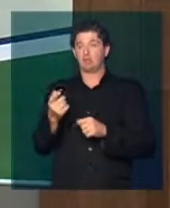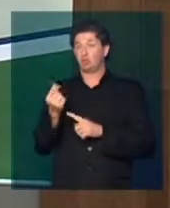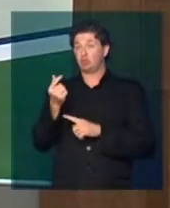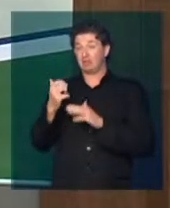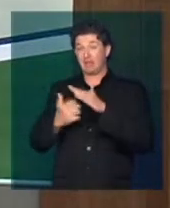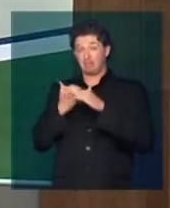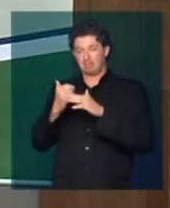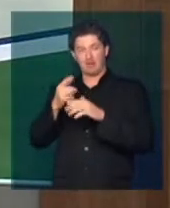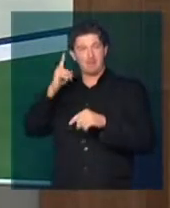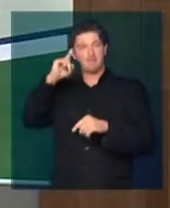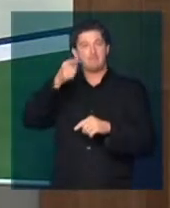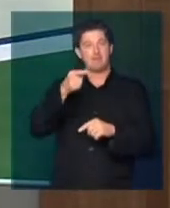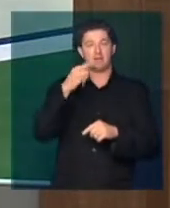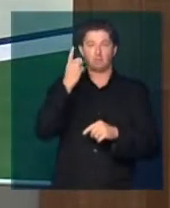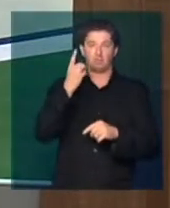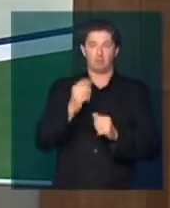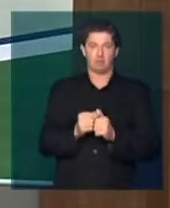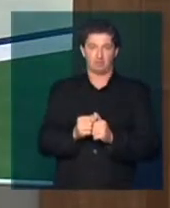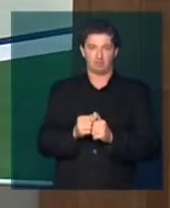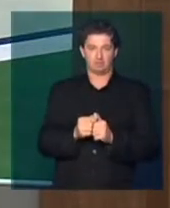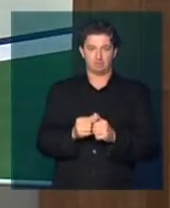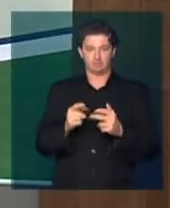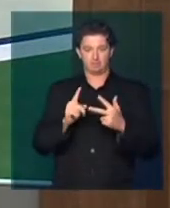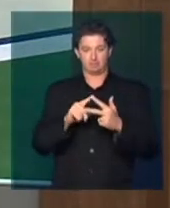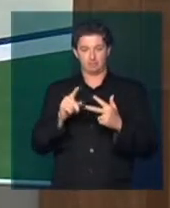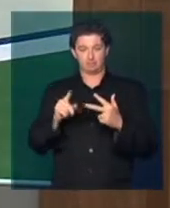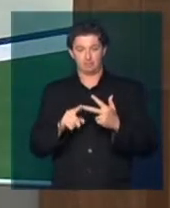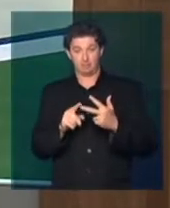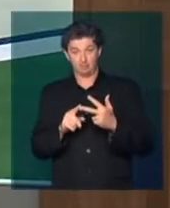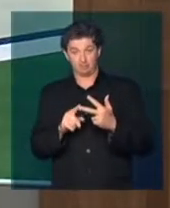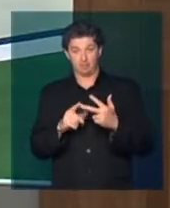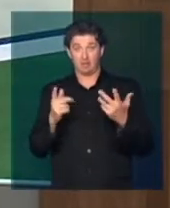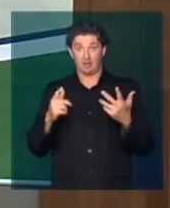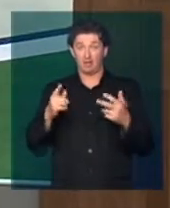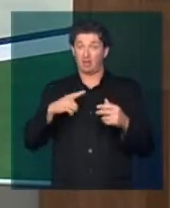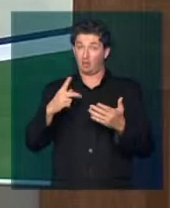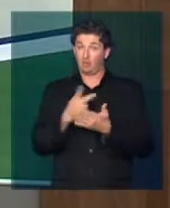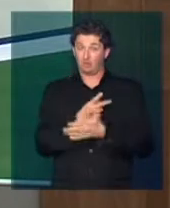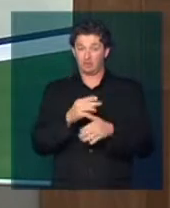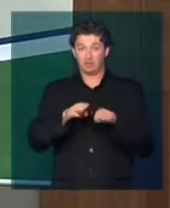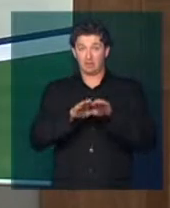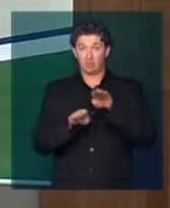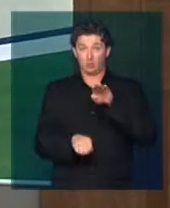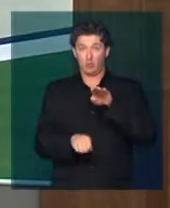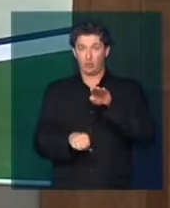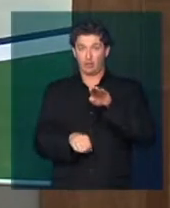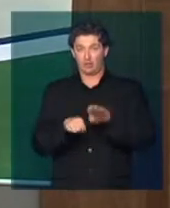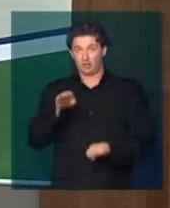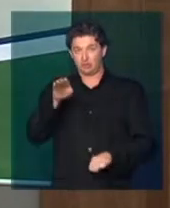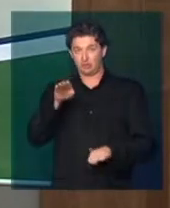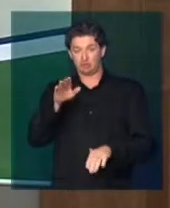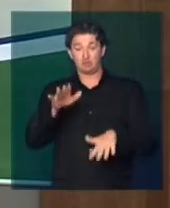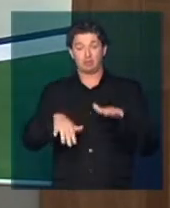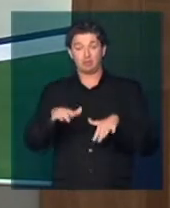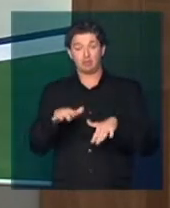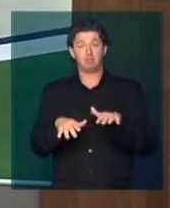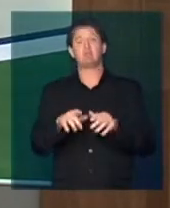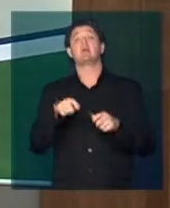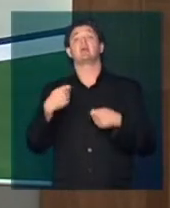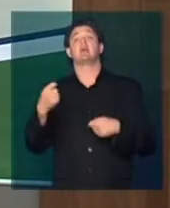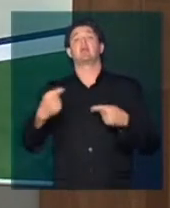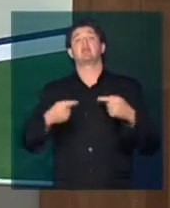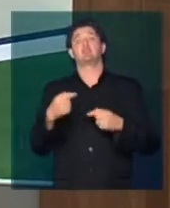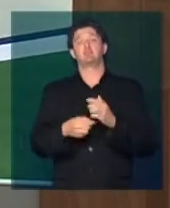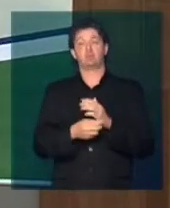econômico. E aqui, a influência do poder econômico se dá desigualmente, dependendo do cargo que está em